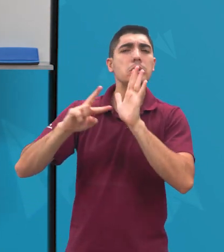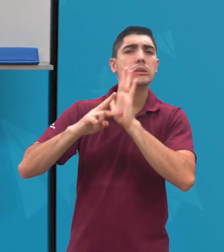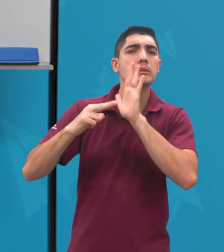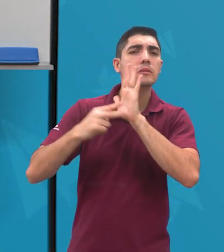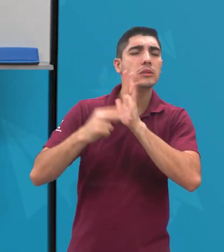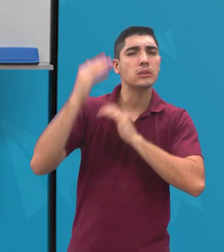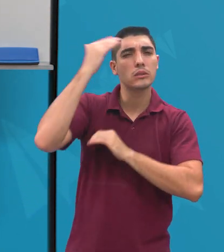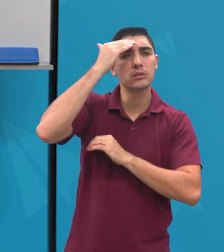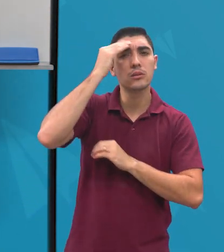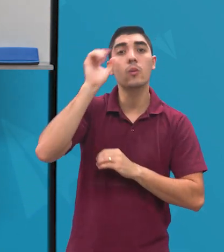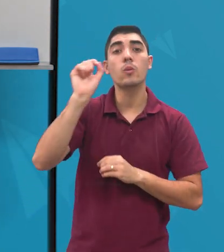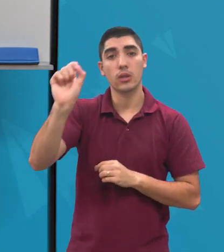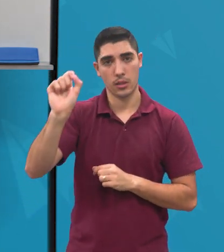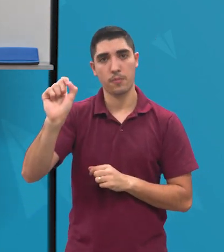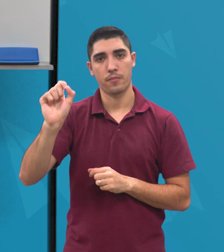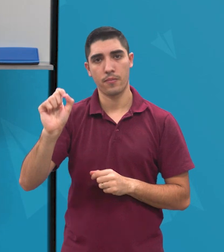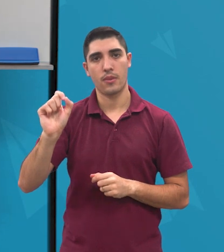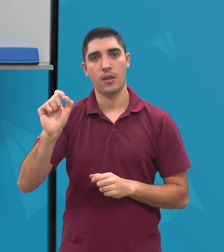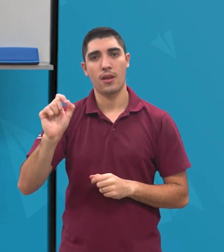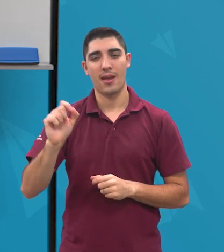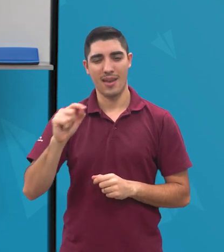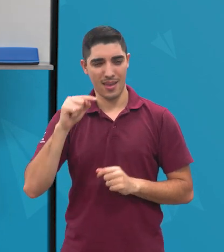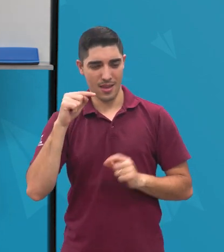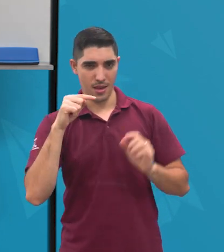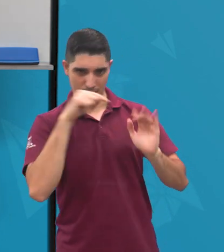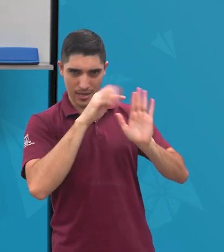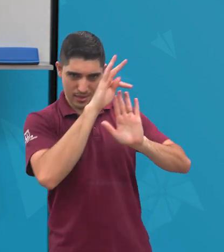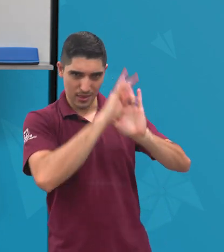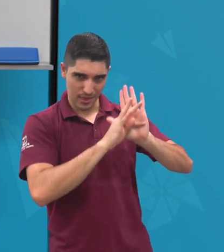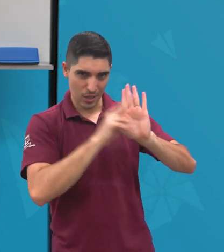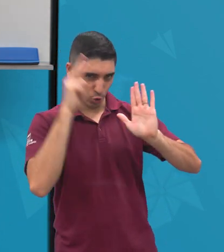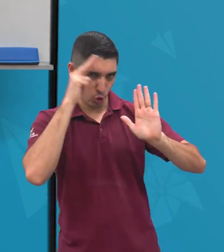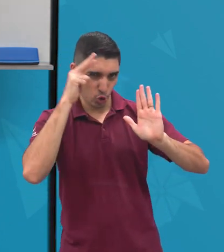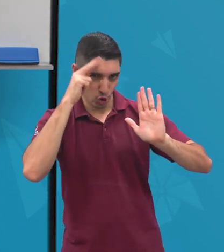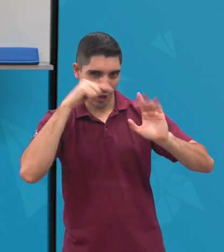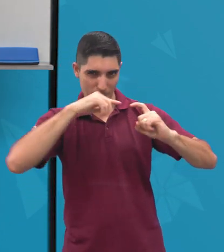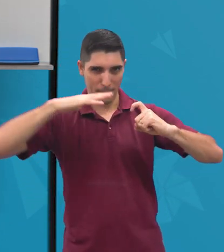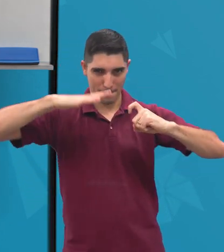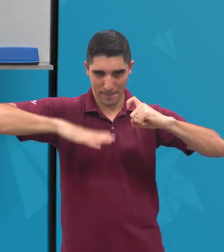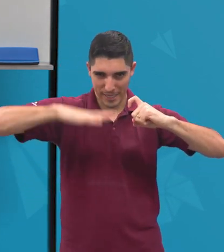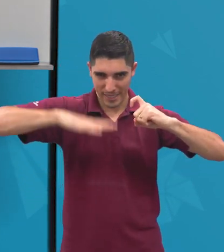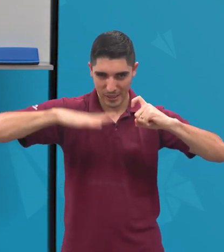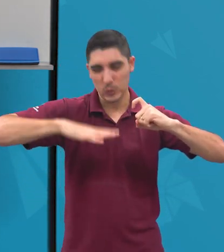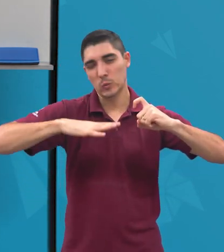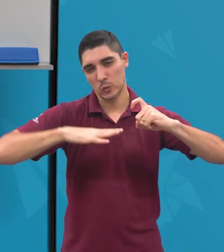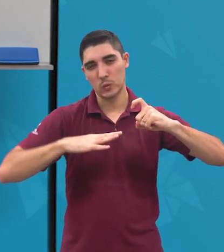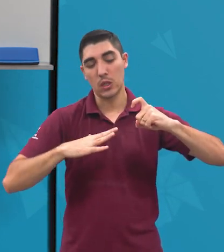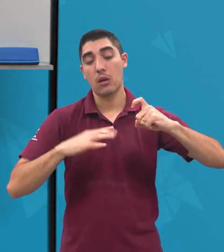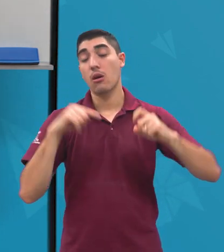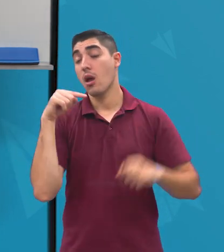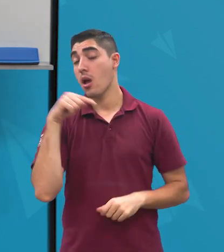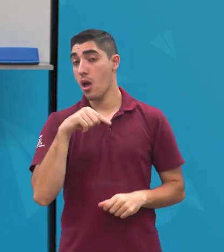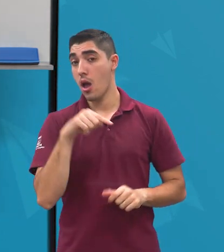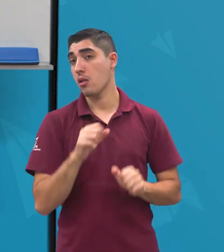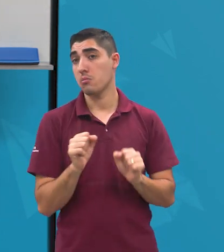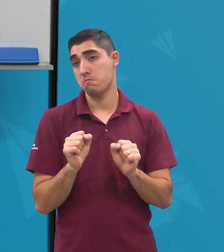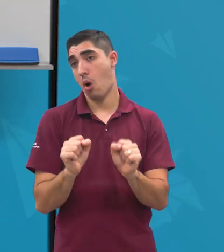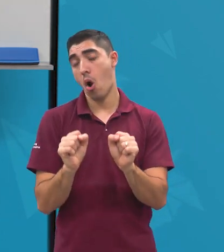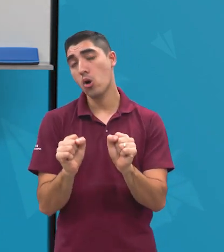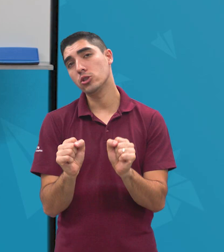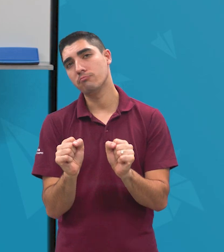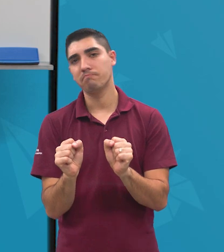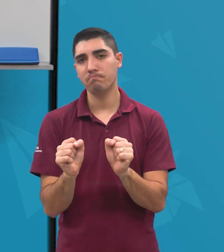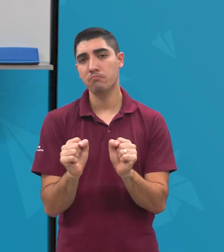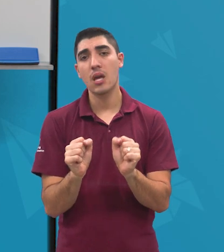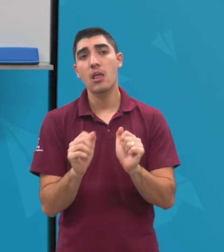gente considerar que esse mito ele pode ser considerado, da maneira como ele foi lido aqui, como uma espécie